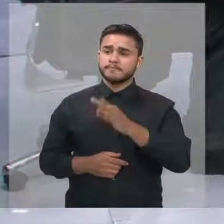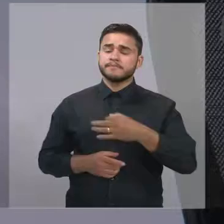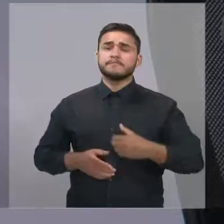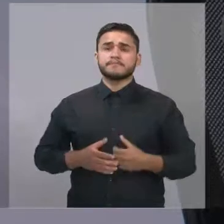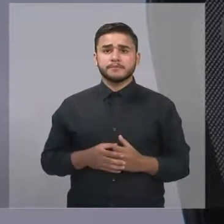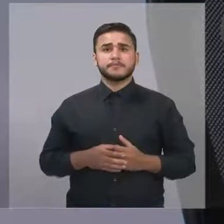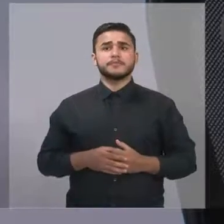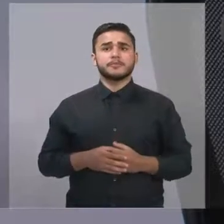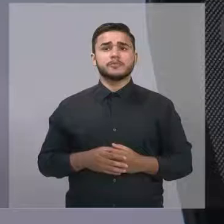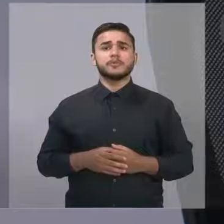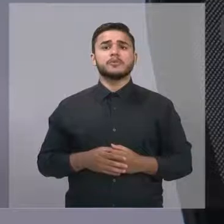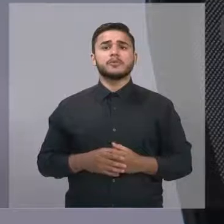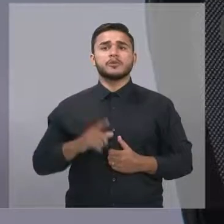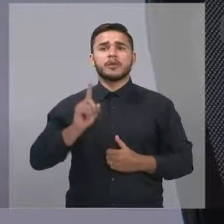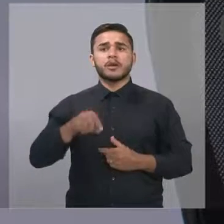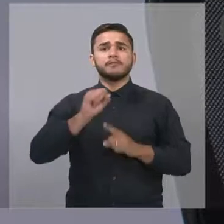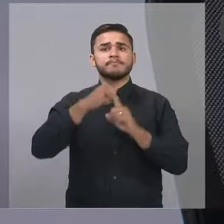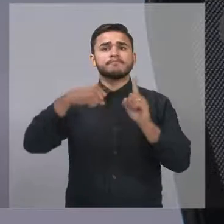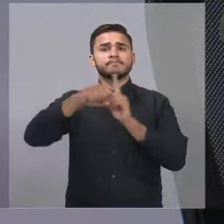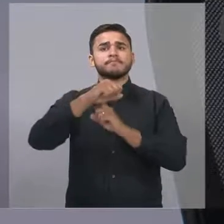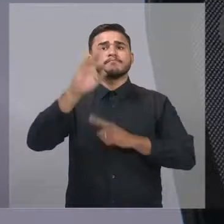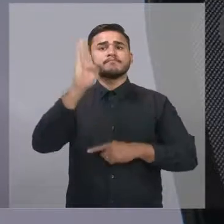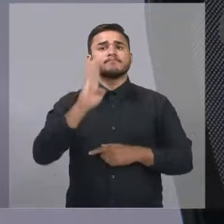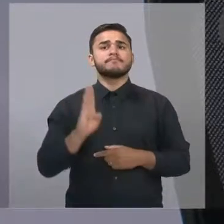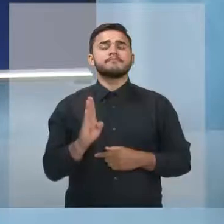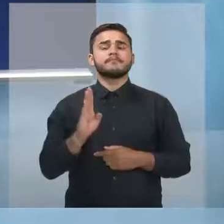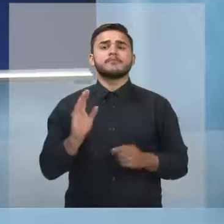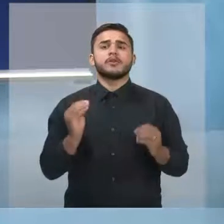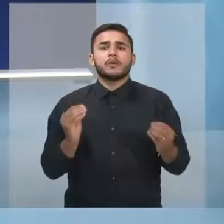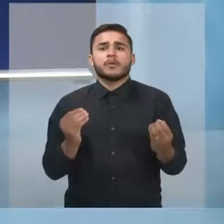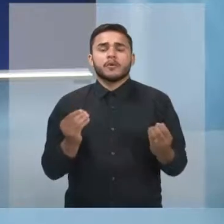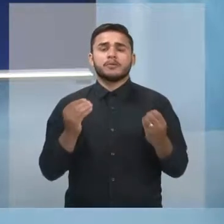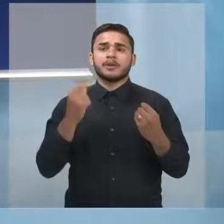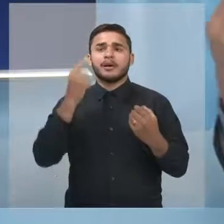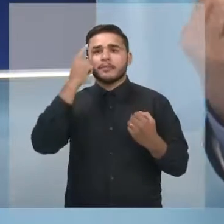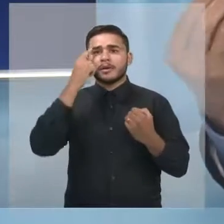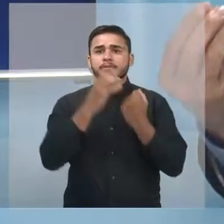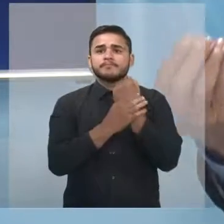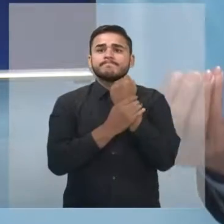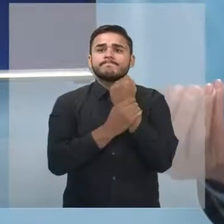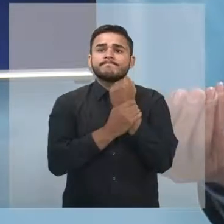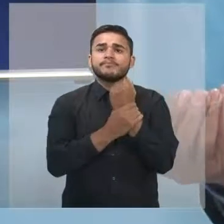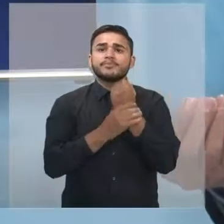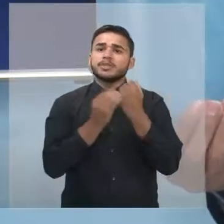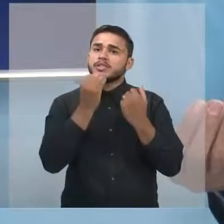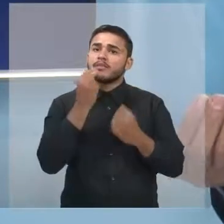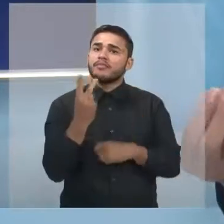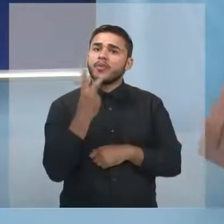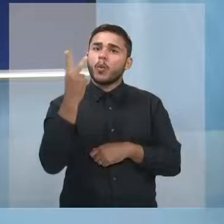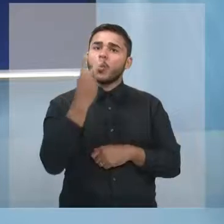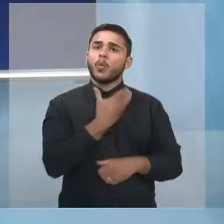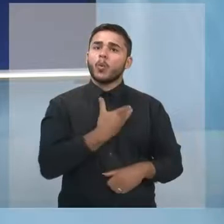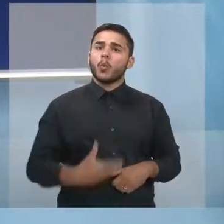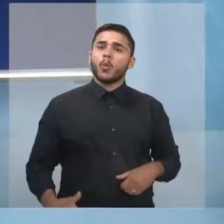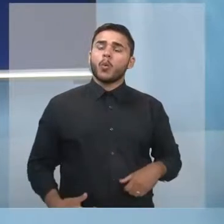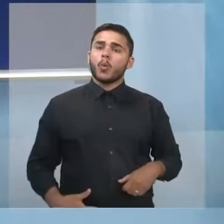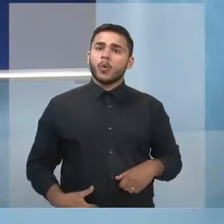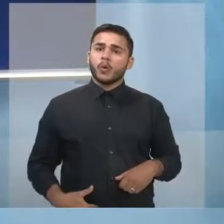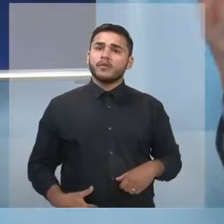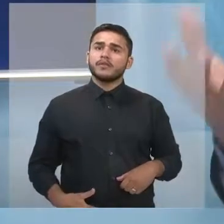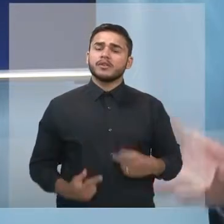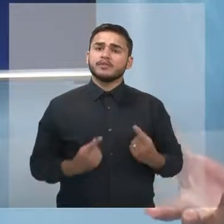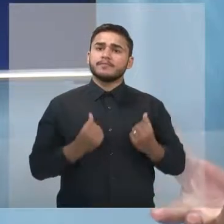se posso usar essa expressão, da sociedade brasileira para com a coisa pública. Portanto, a coisa